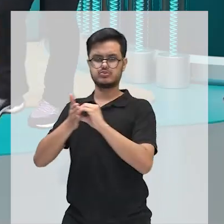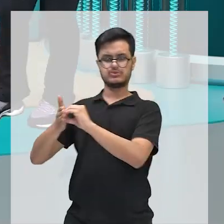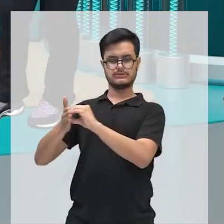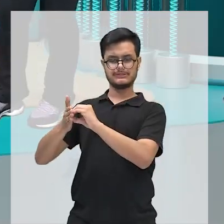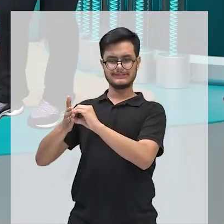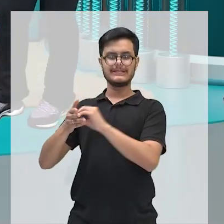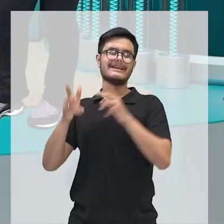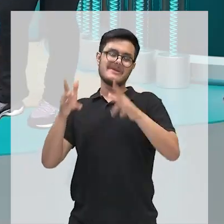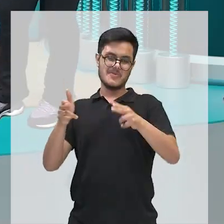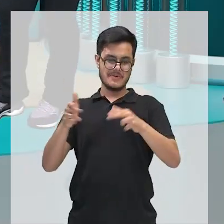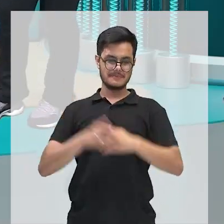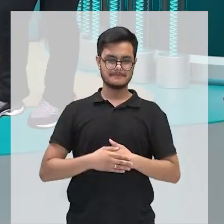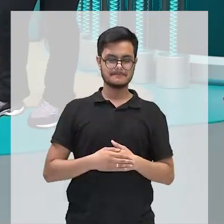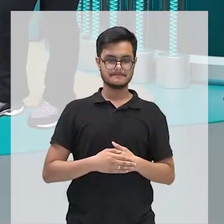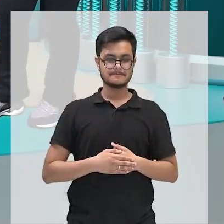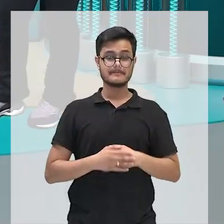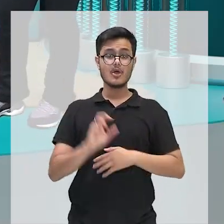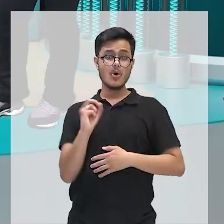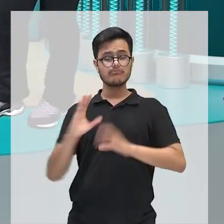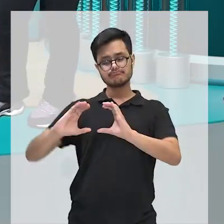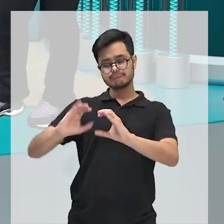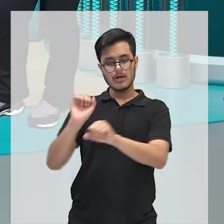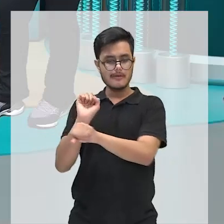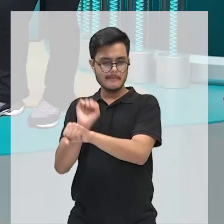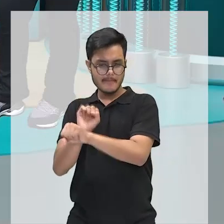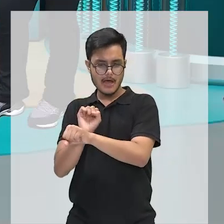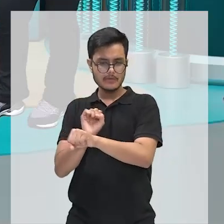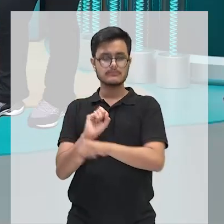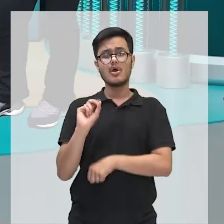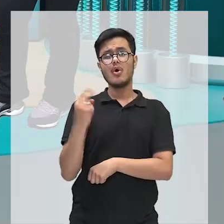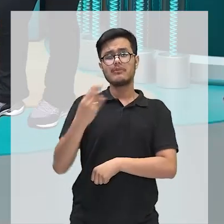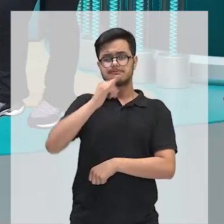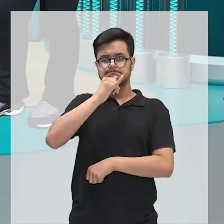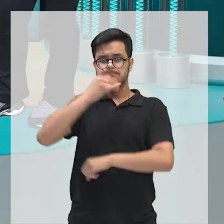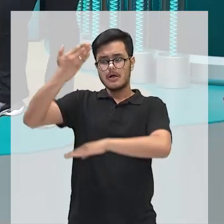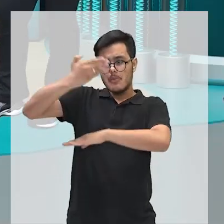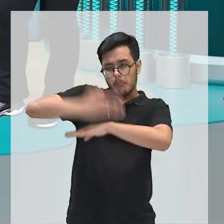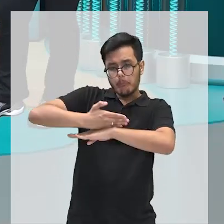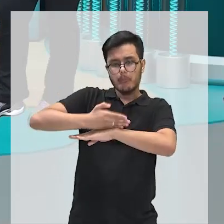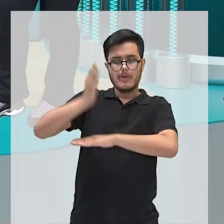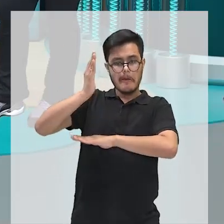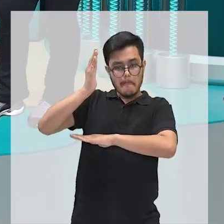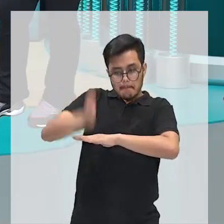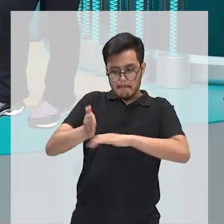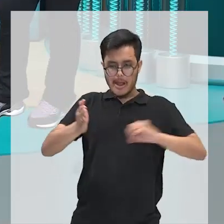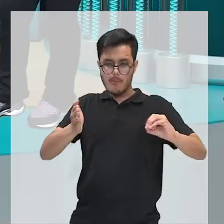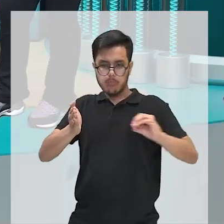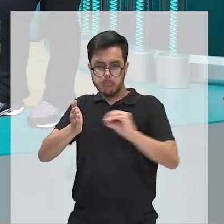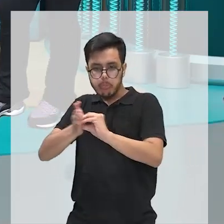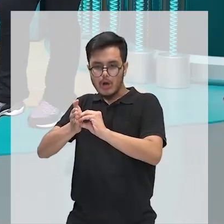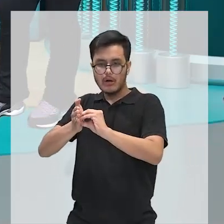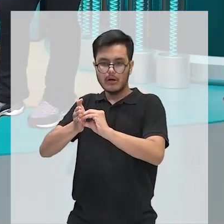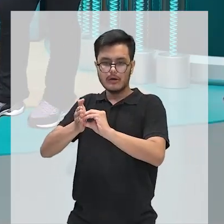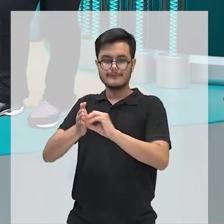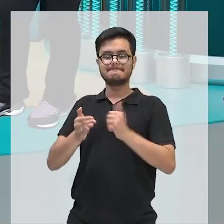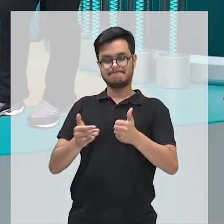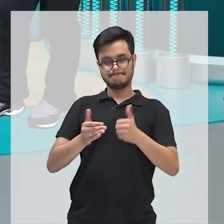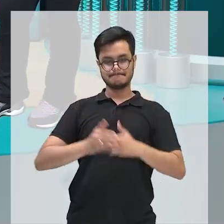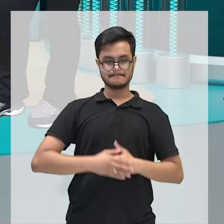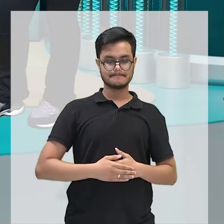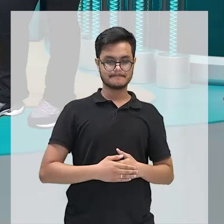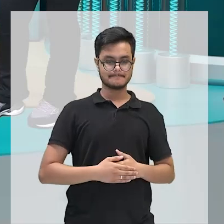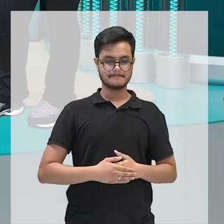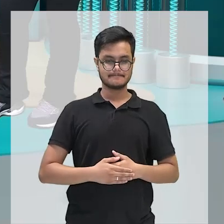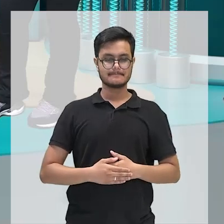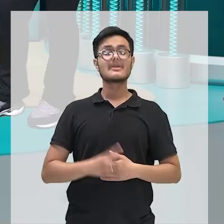que ela pare. Ou você tem essa outra forma de deitar o taco. Então, observe mais uma vez, deitar o taco